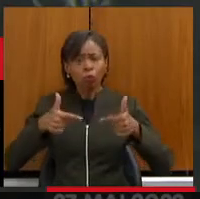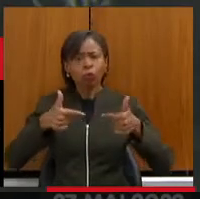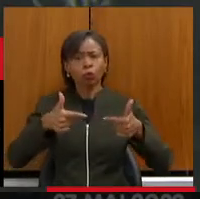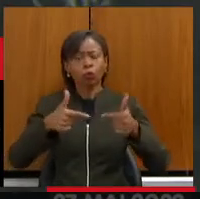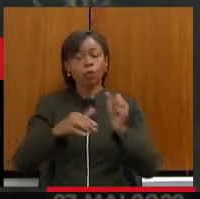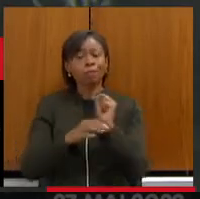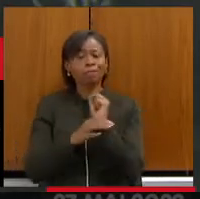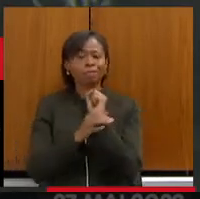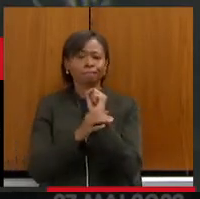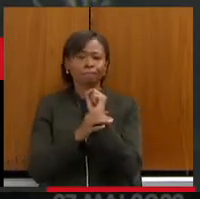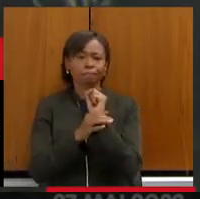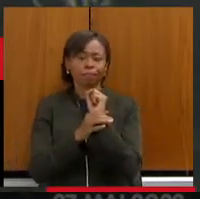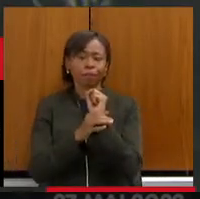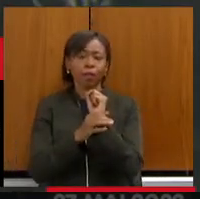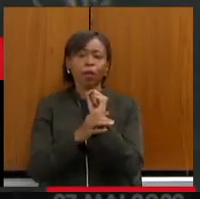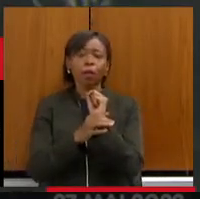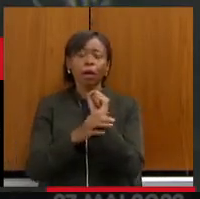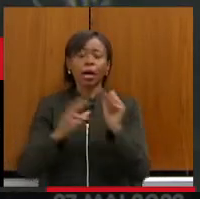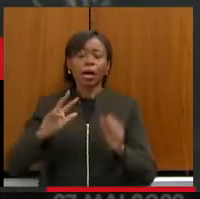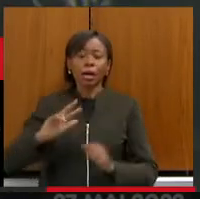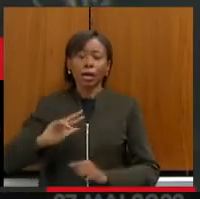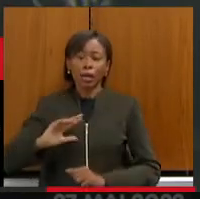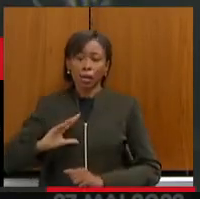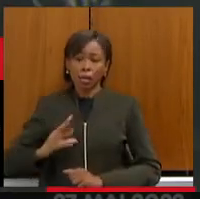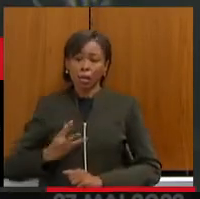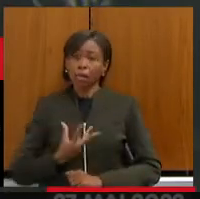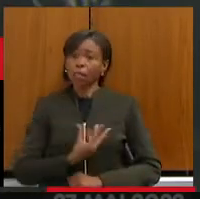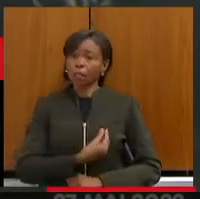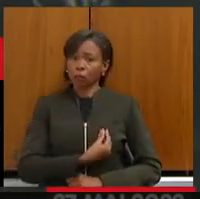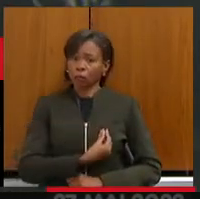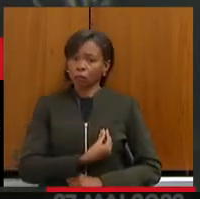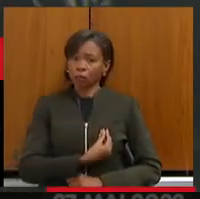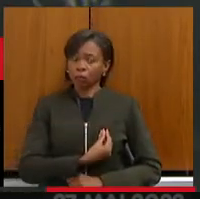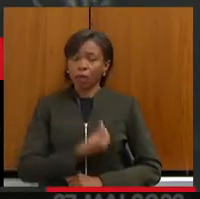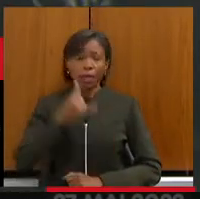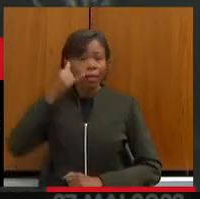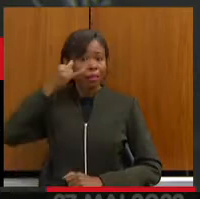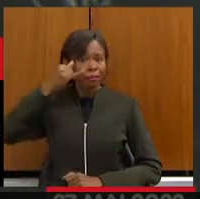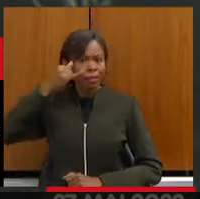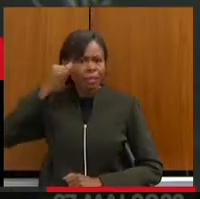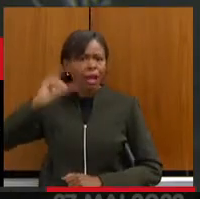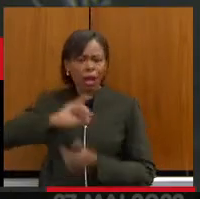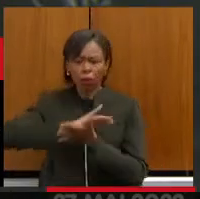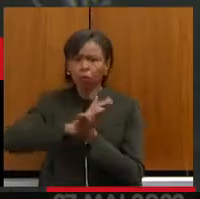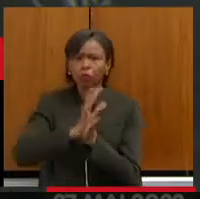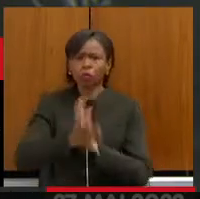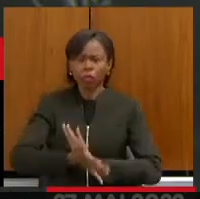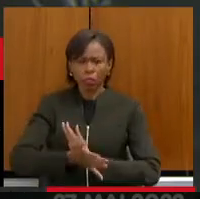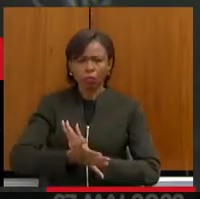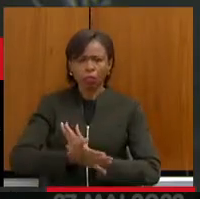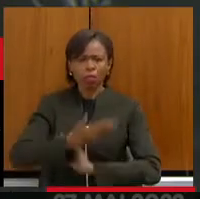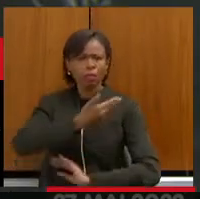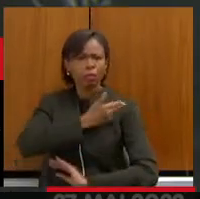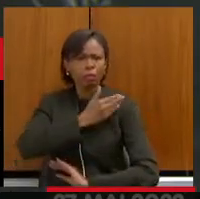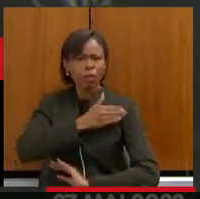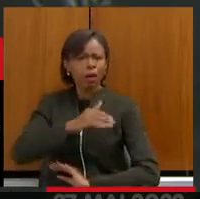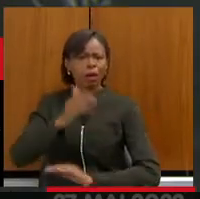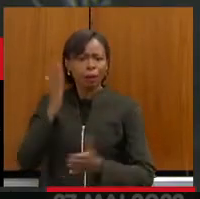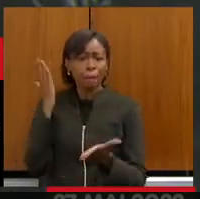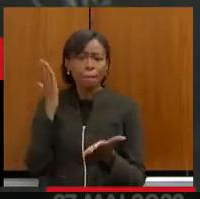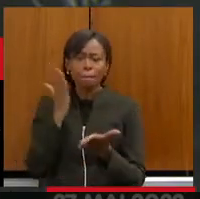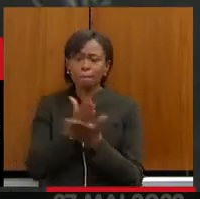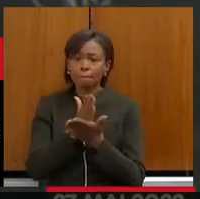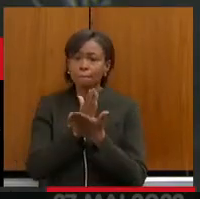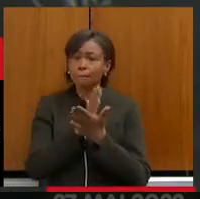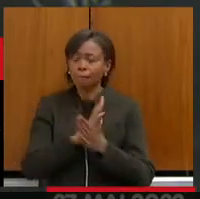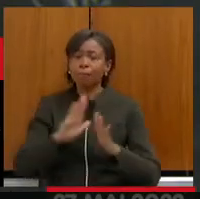à proteção transexual que visem à Superação do preconceito e discriminação EA combatam e